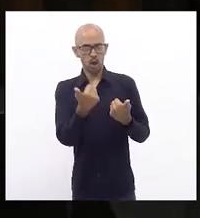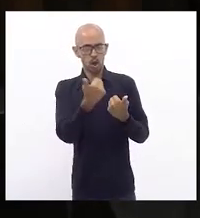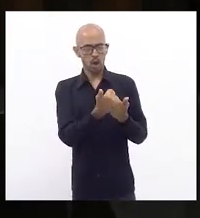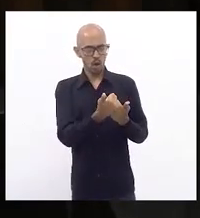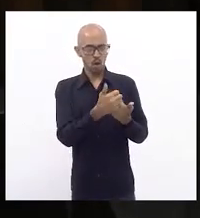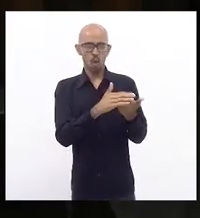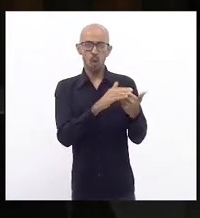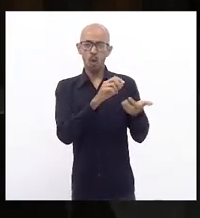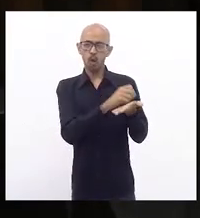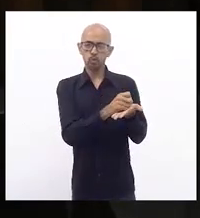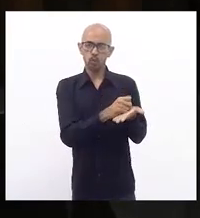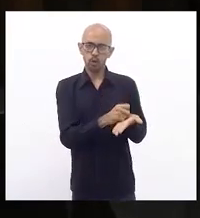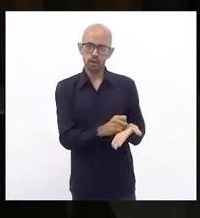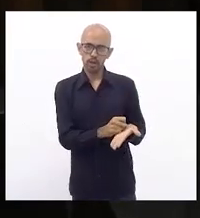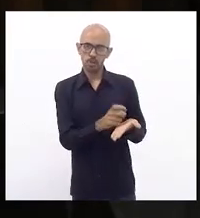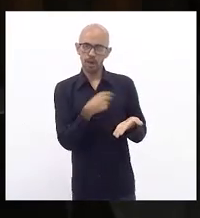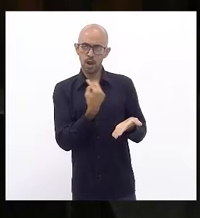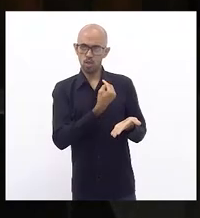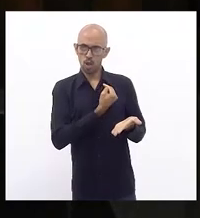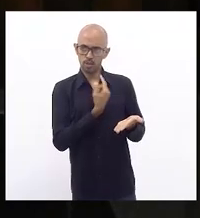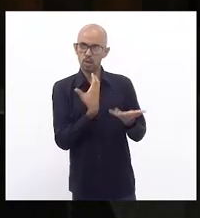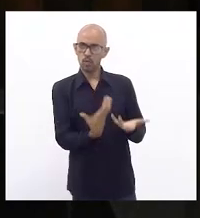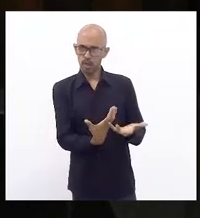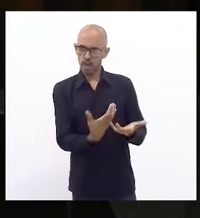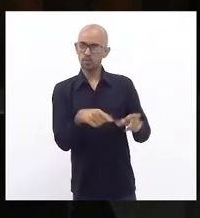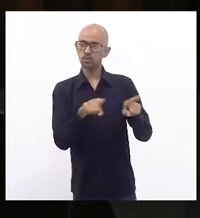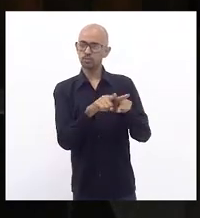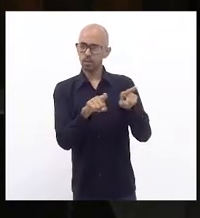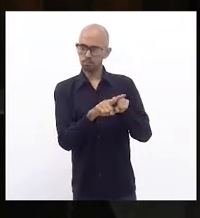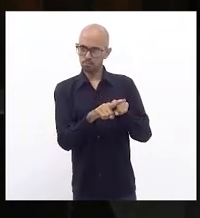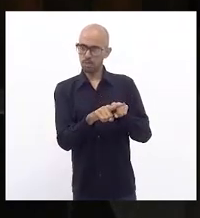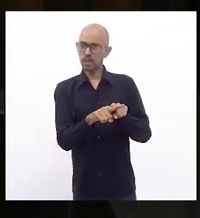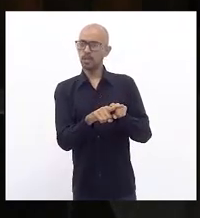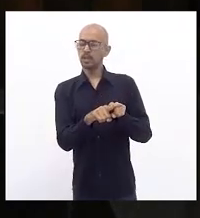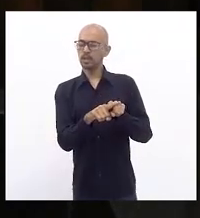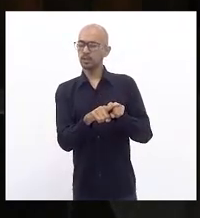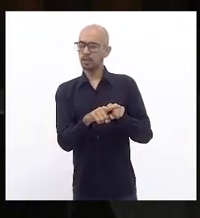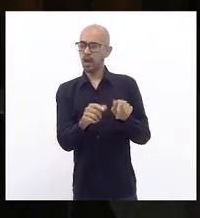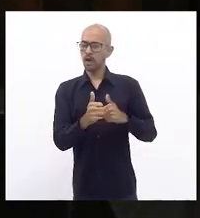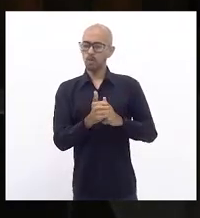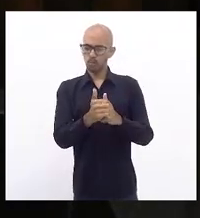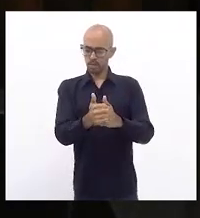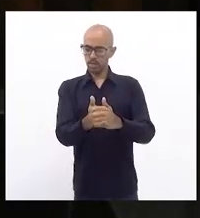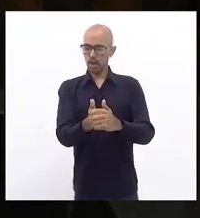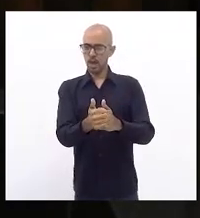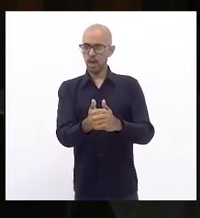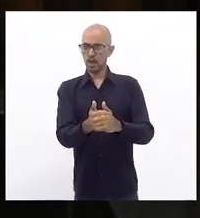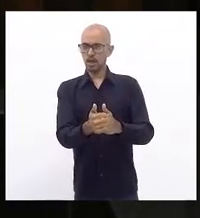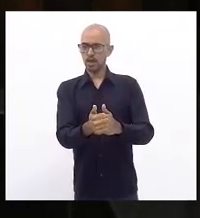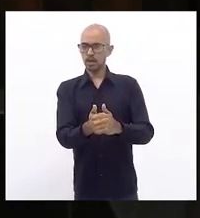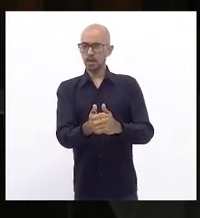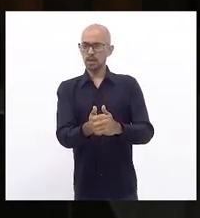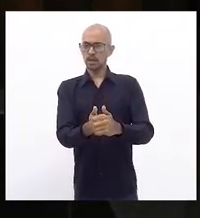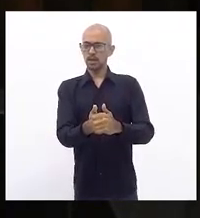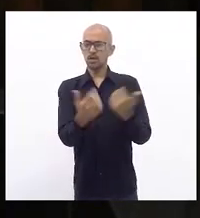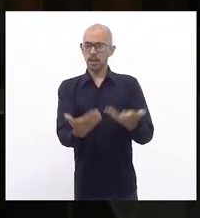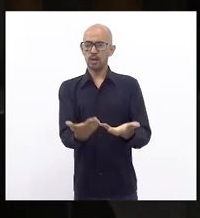nós. Eu quero ser coautor desse projeto, quero acompanhar, quero pedir